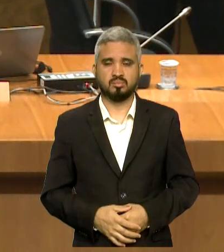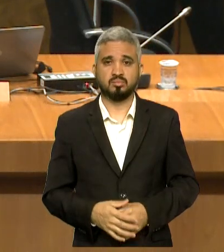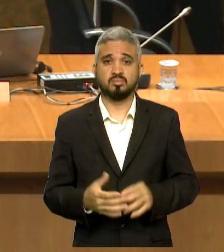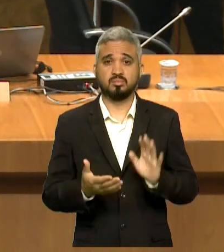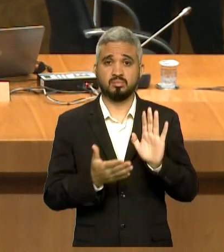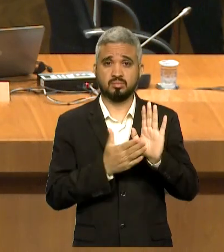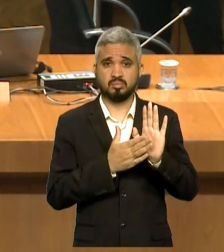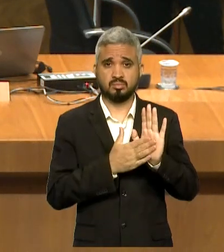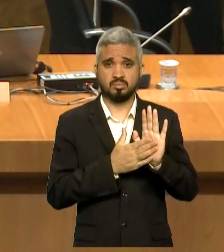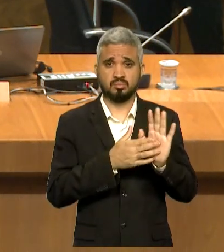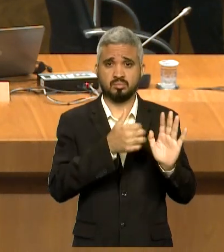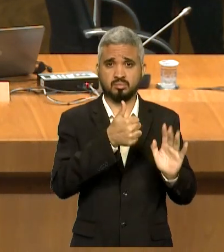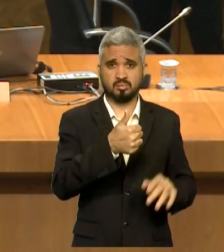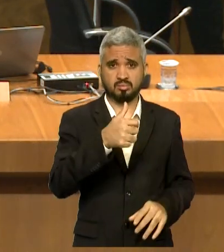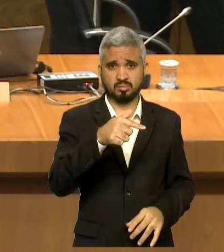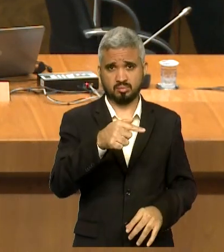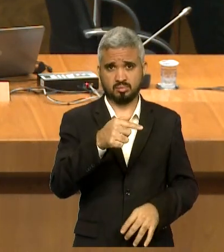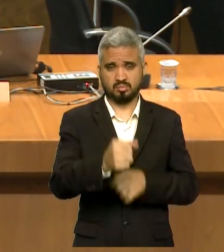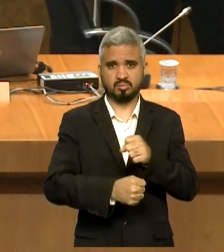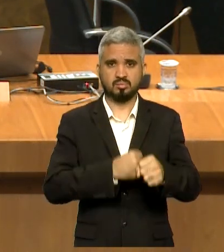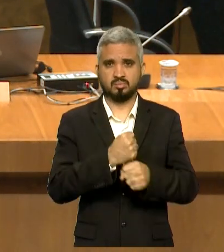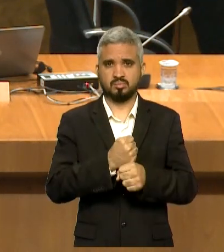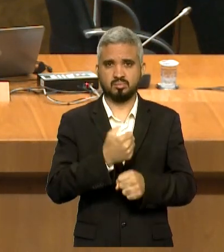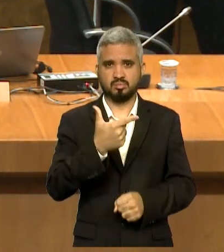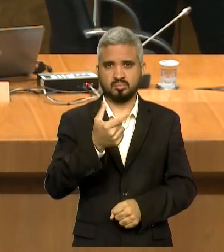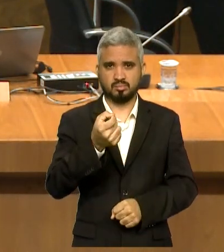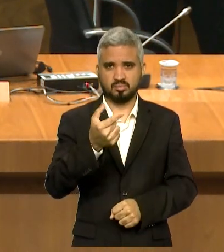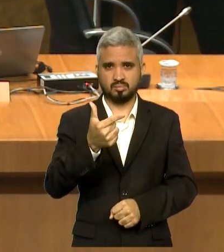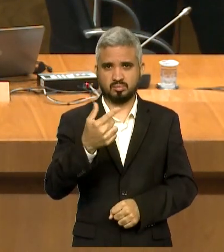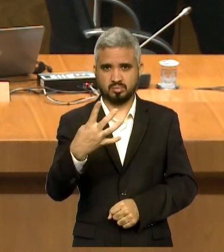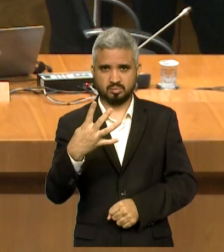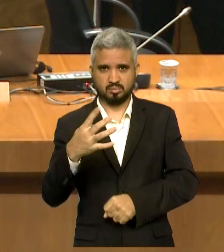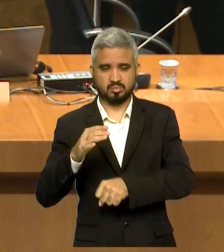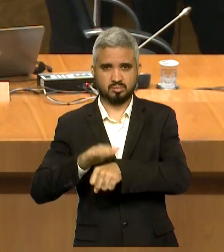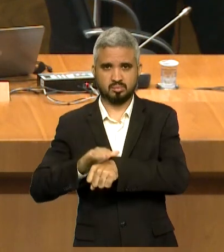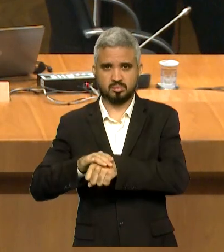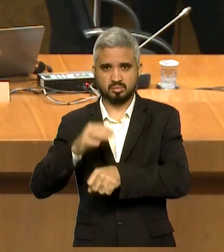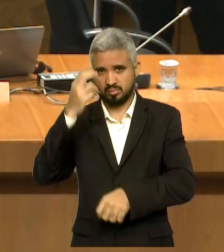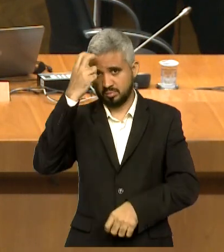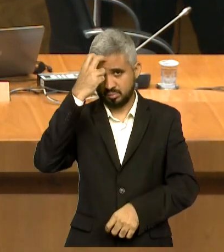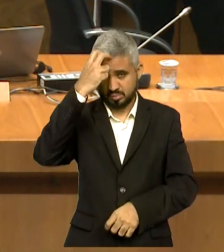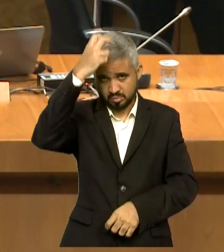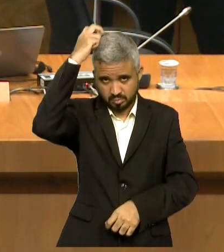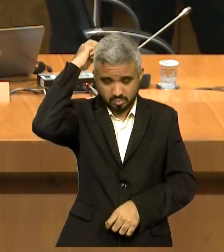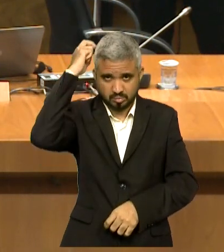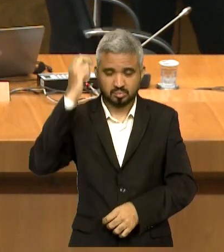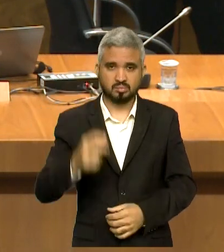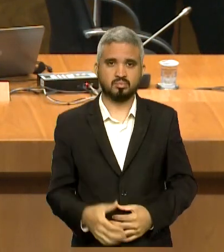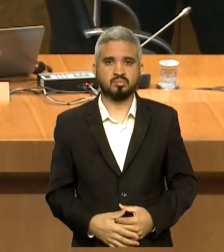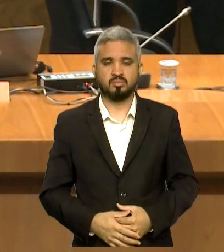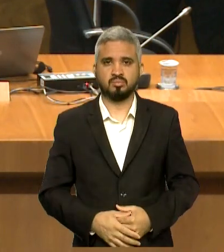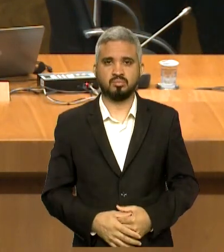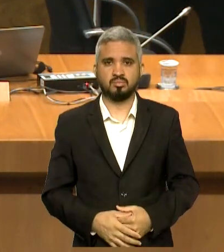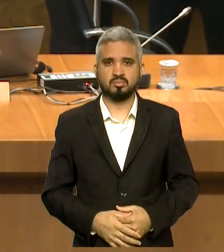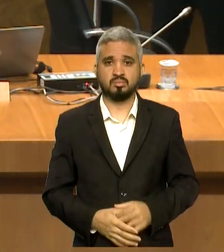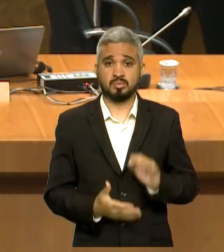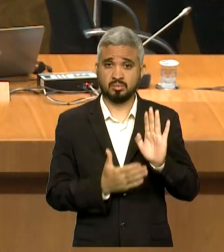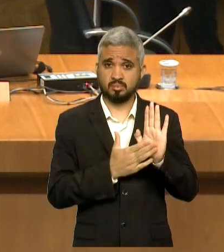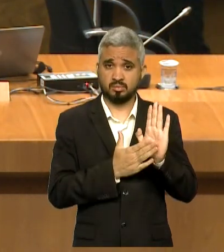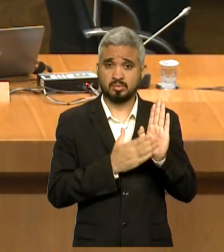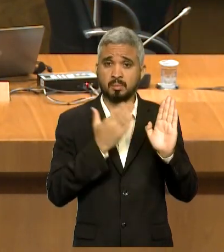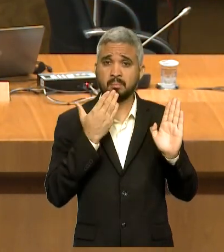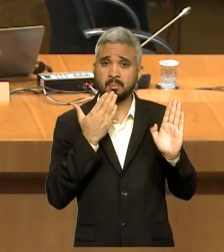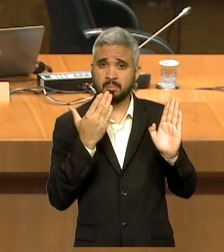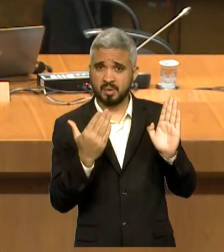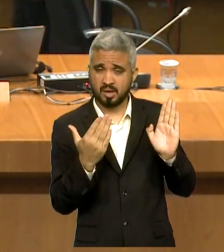Requerimento número 017 de 2024, de autoria do deputado Neto Evangelista, solicitando que, depois de